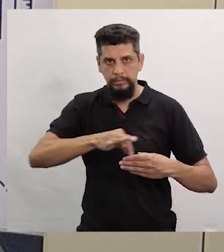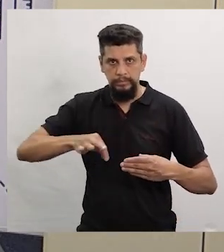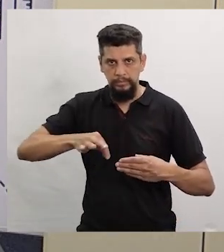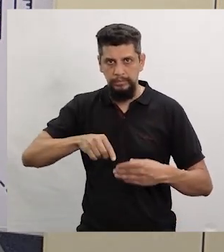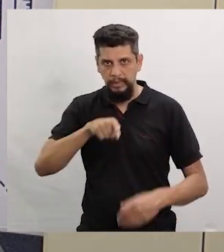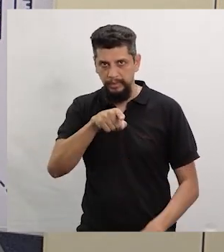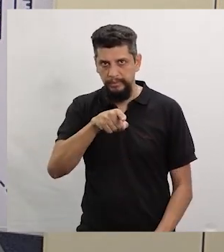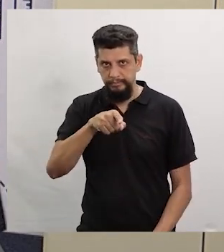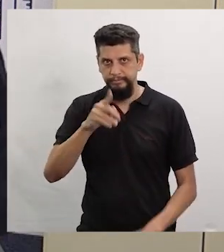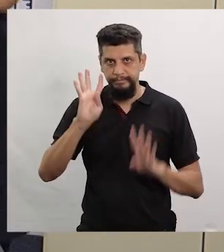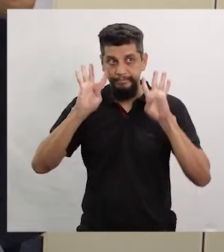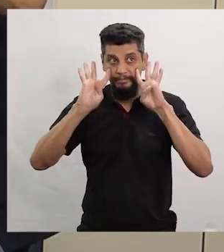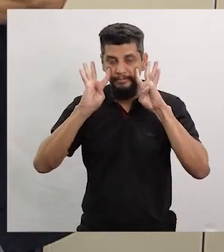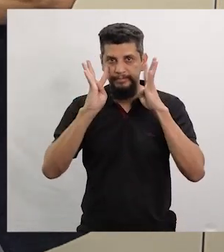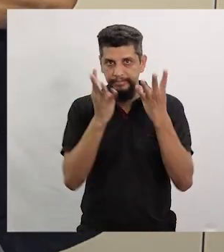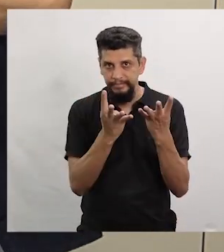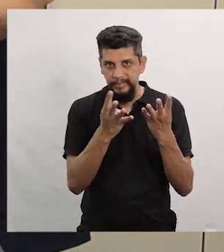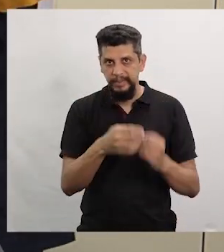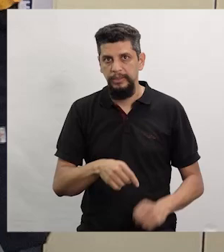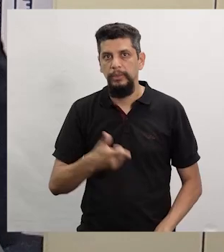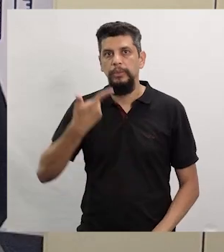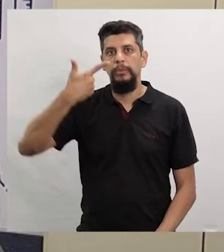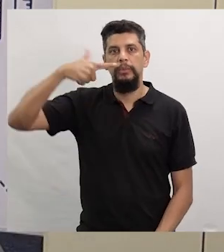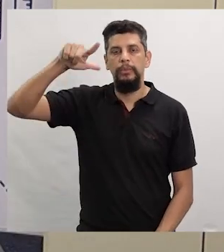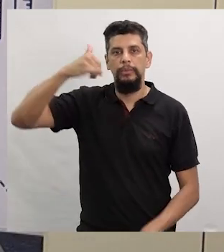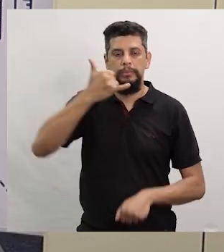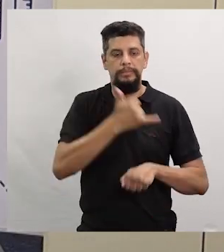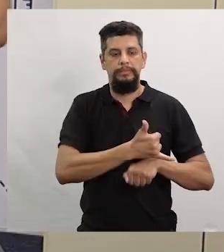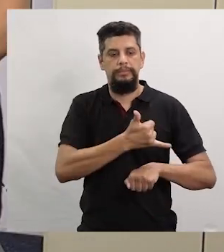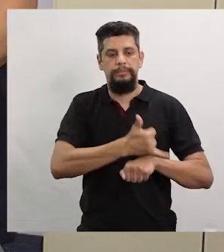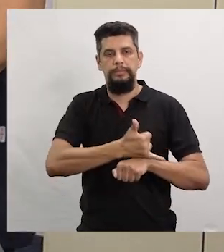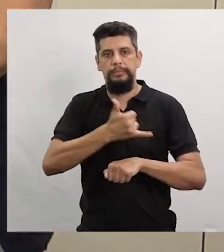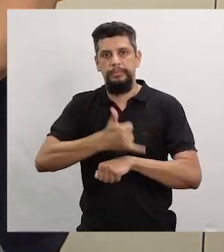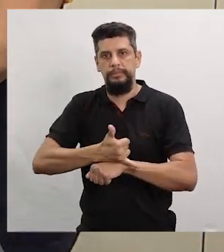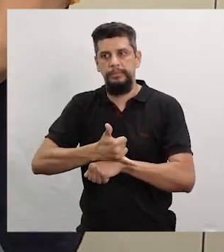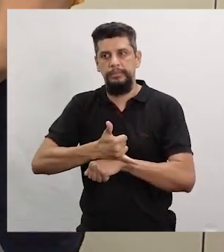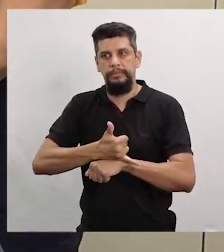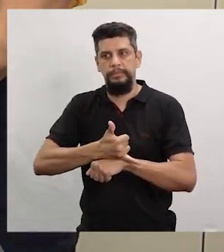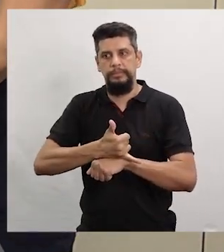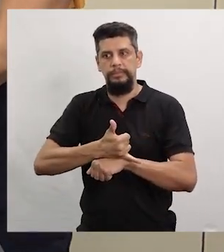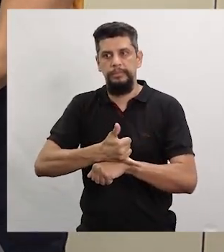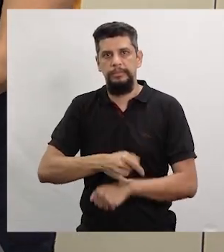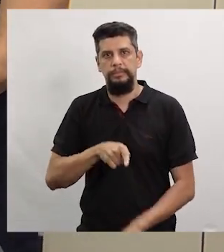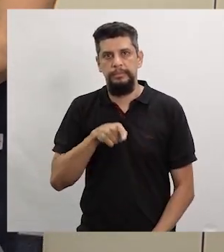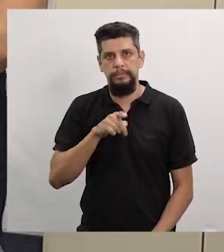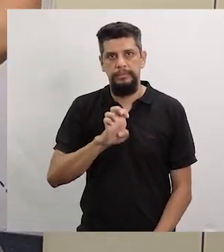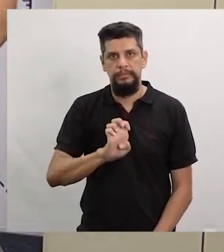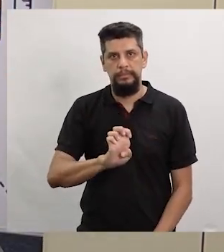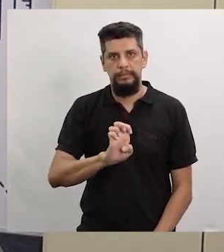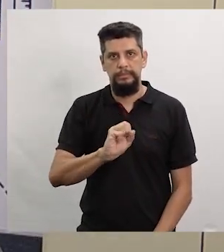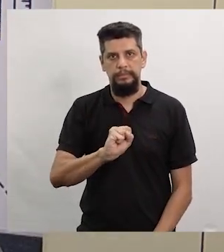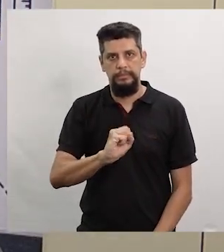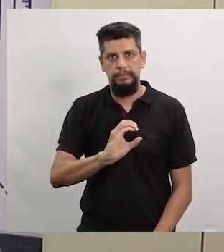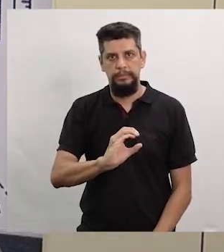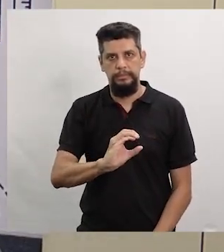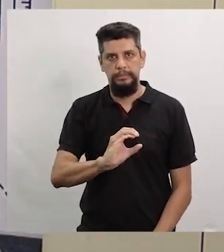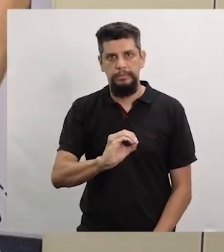es vamos prestando atenção mais um mais um vamos lá